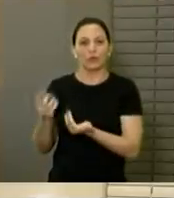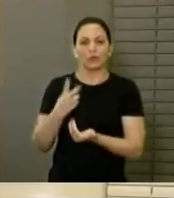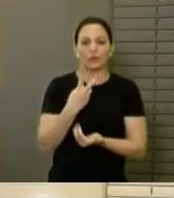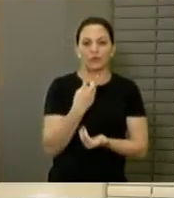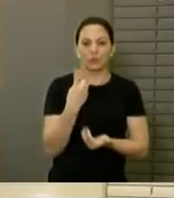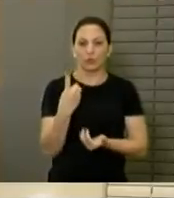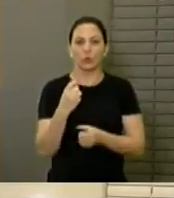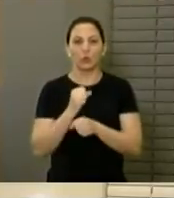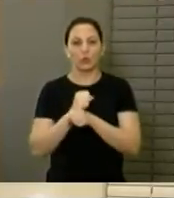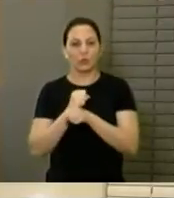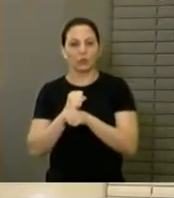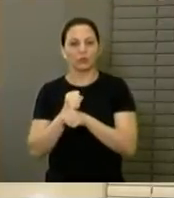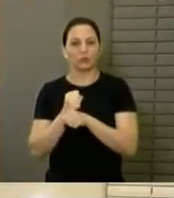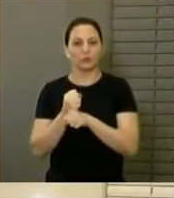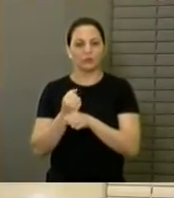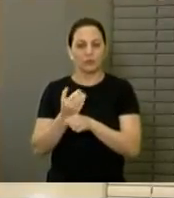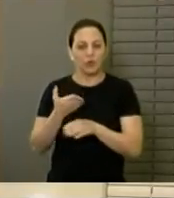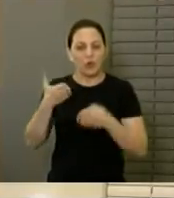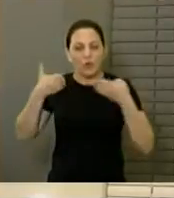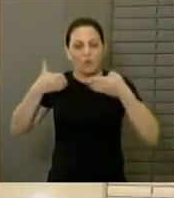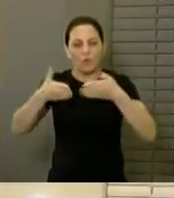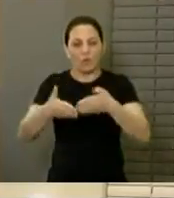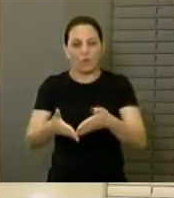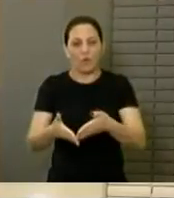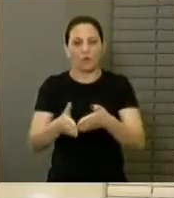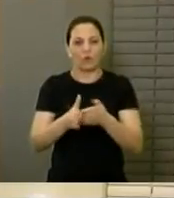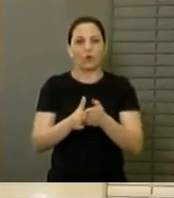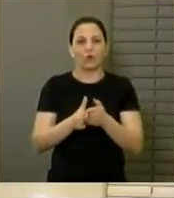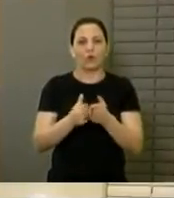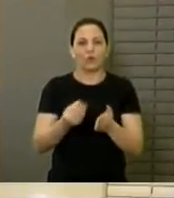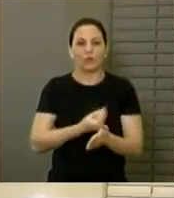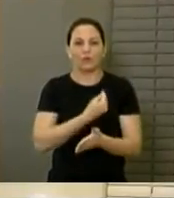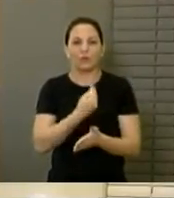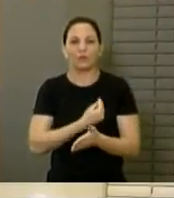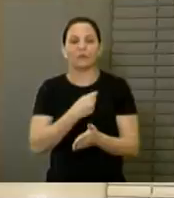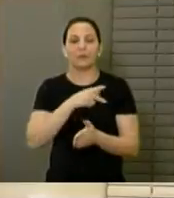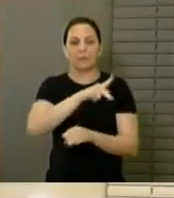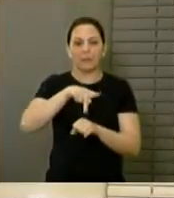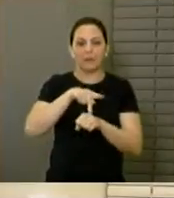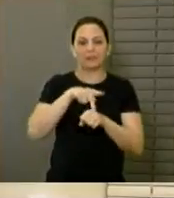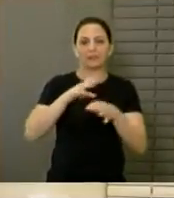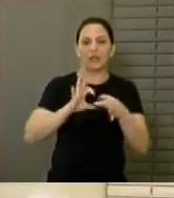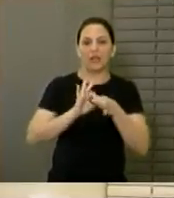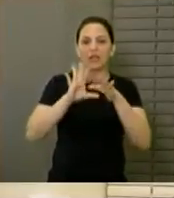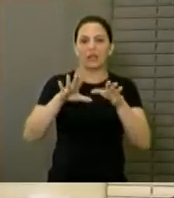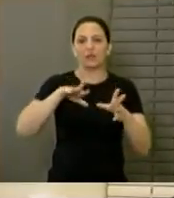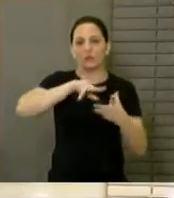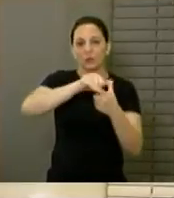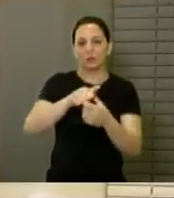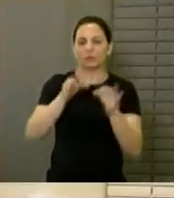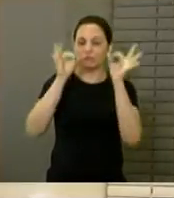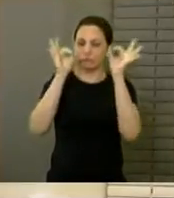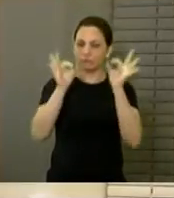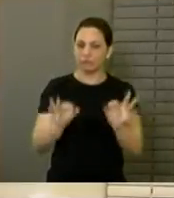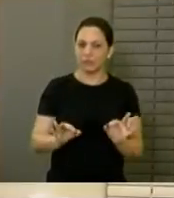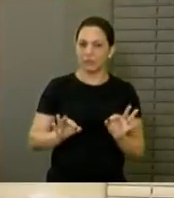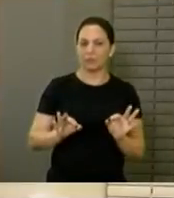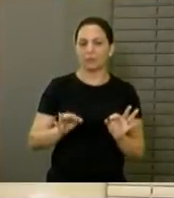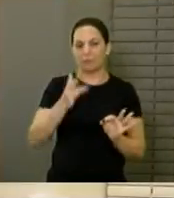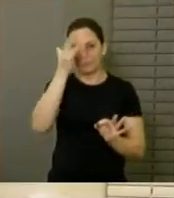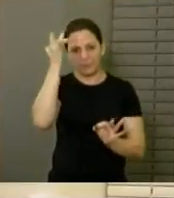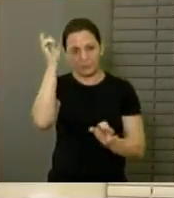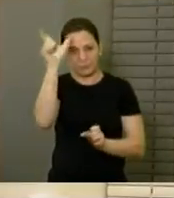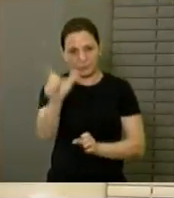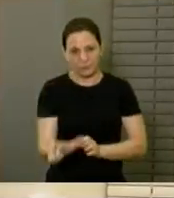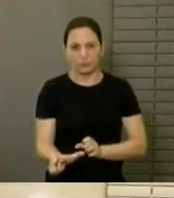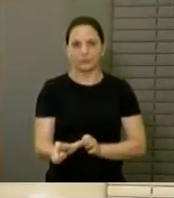anos, dedico o tempo e a energia de minha vida à luta por um país independente e um mundo mais justo para todos. Luto para que a